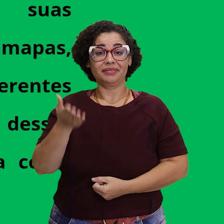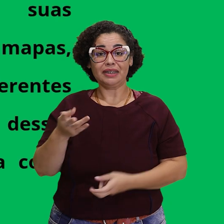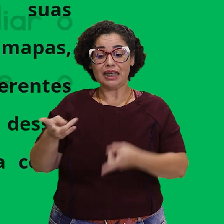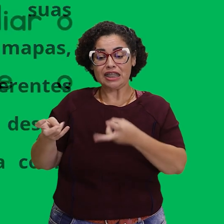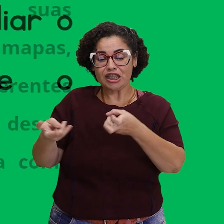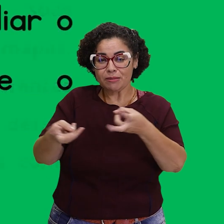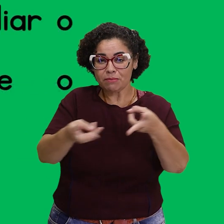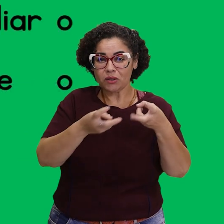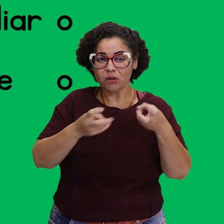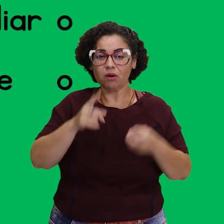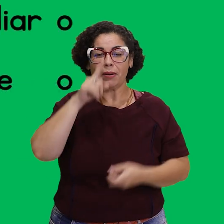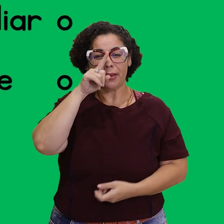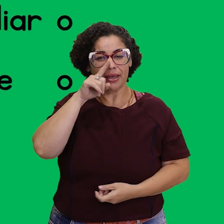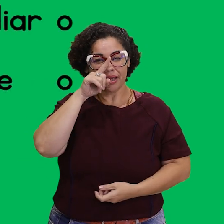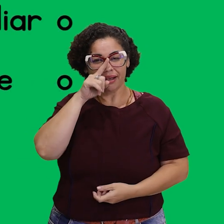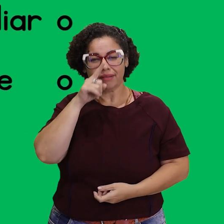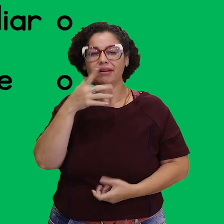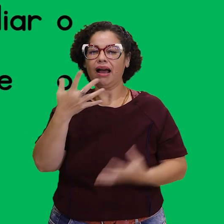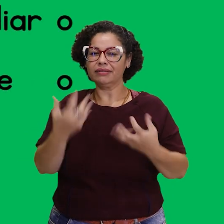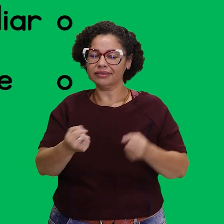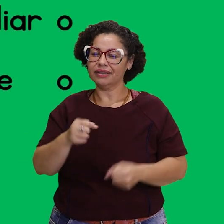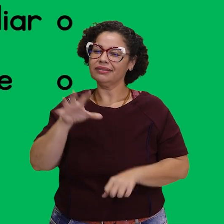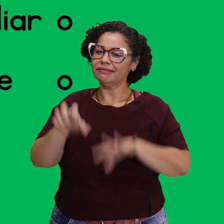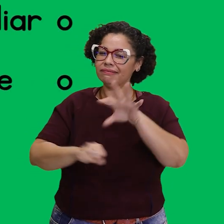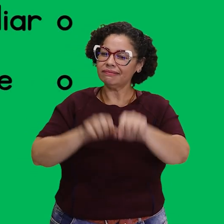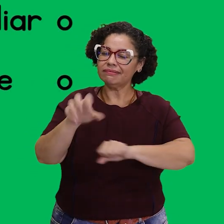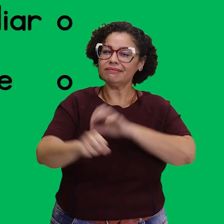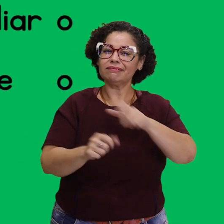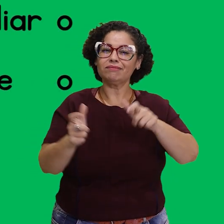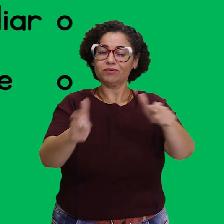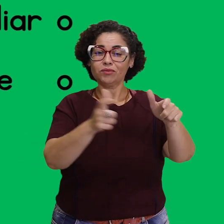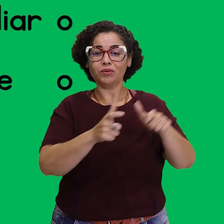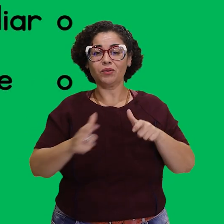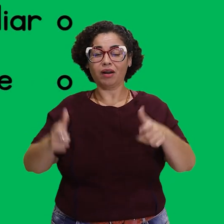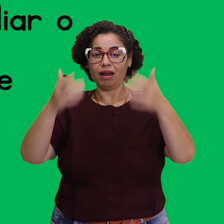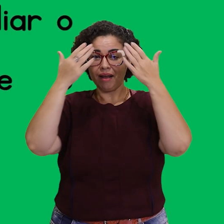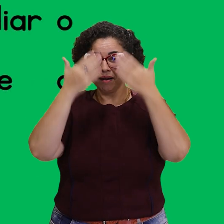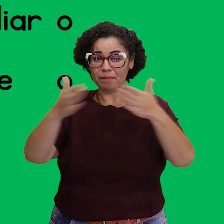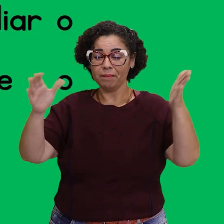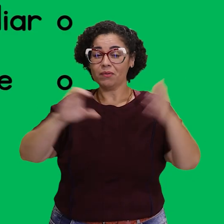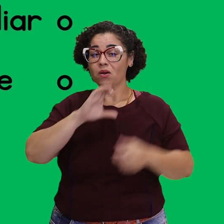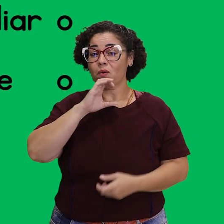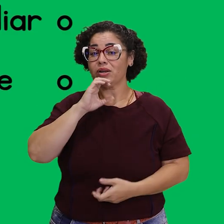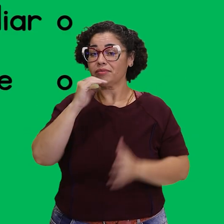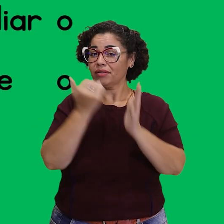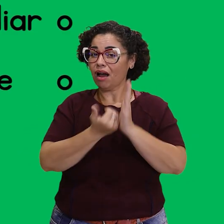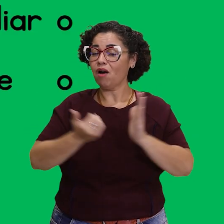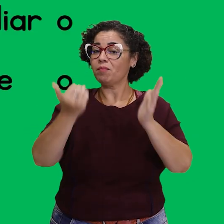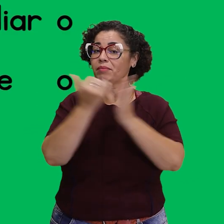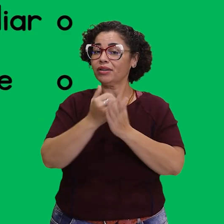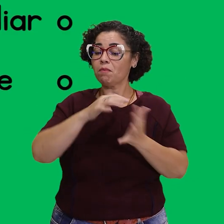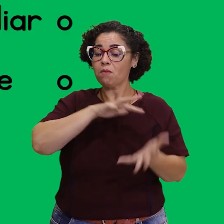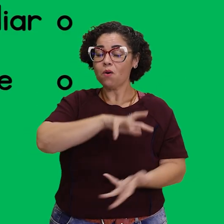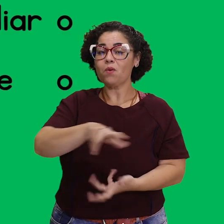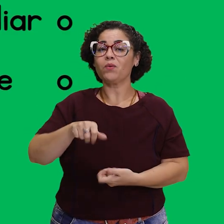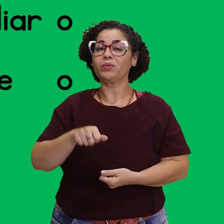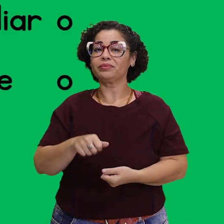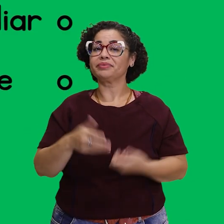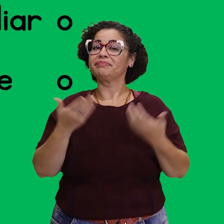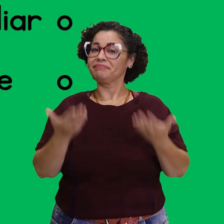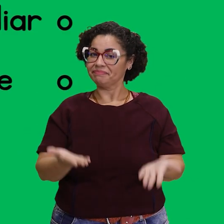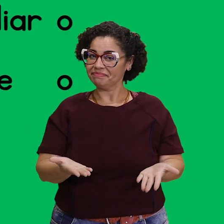Olha, exploradores correm riscos para descobrir novos lugares e ampliar o conhecimento sobre o